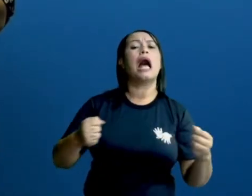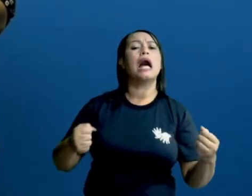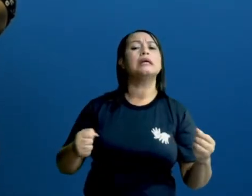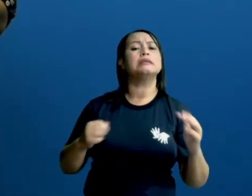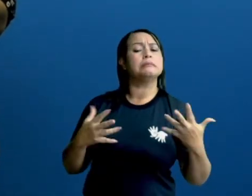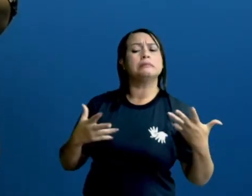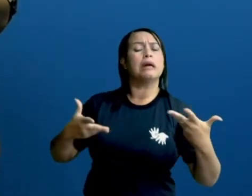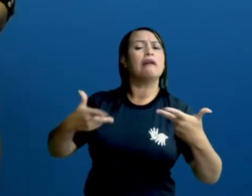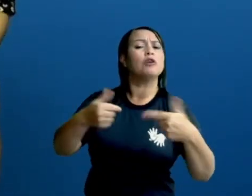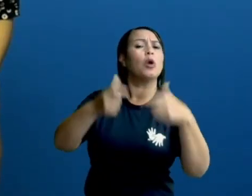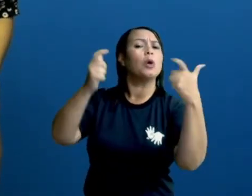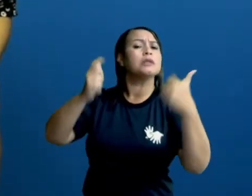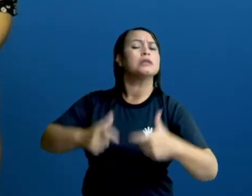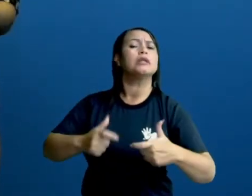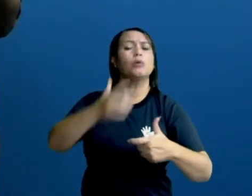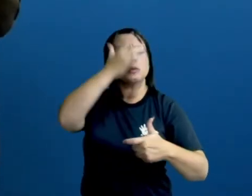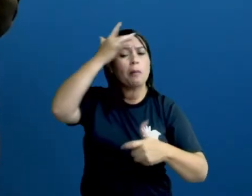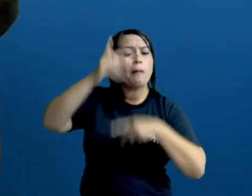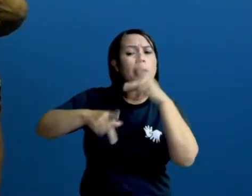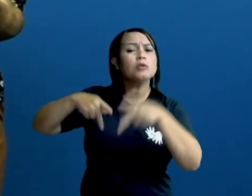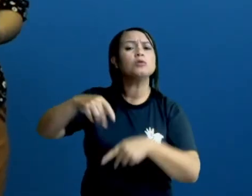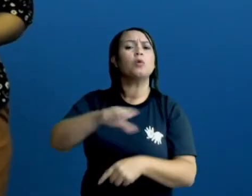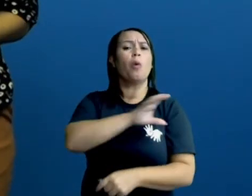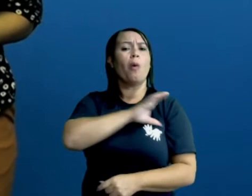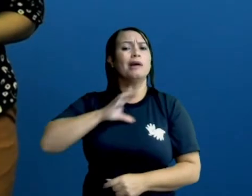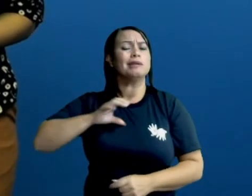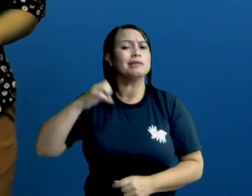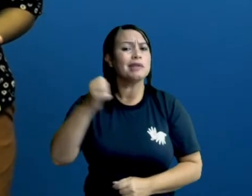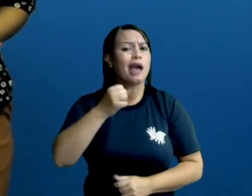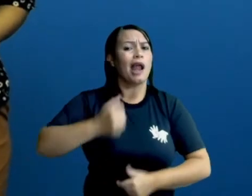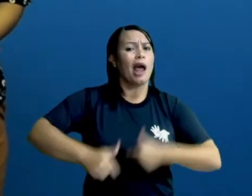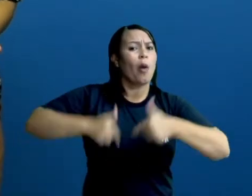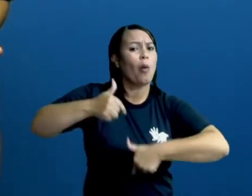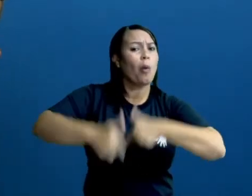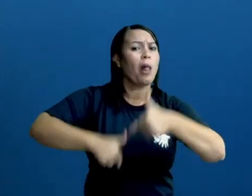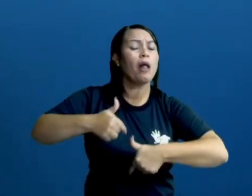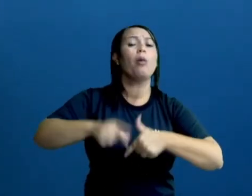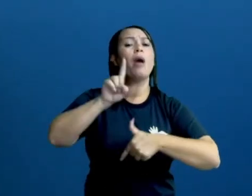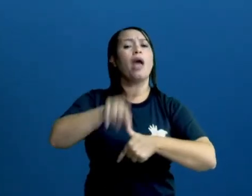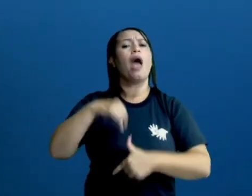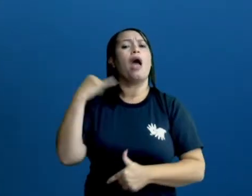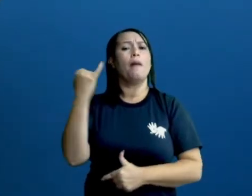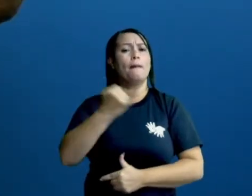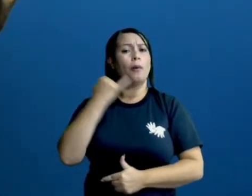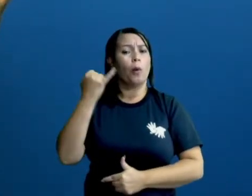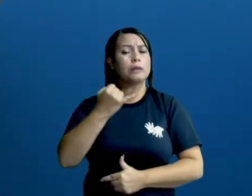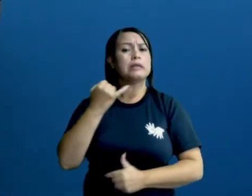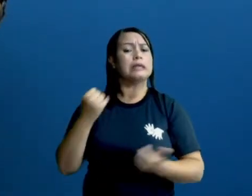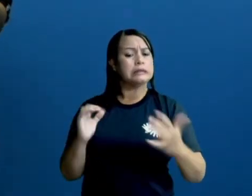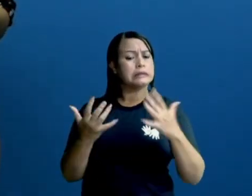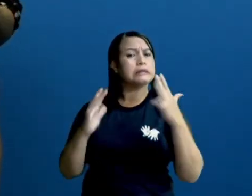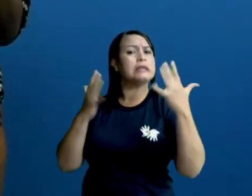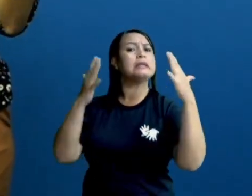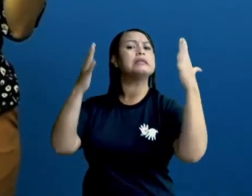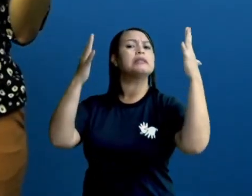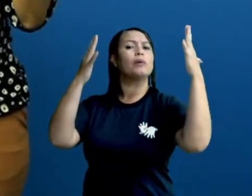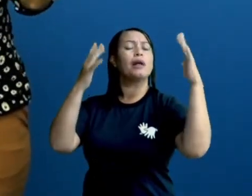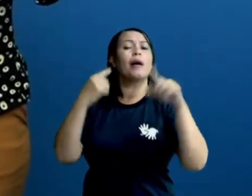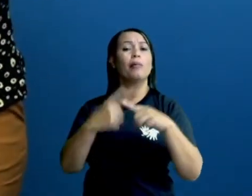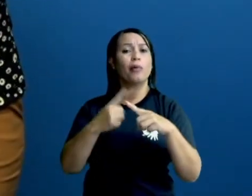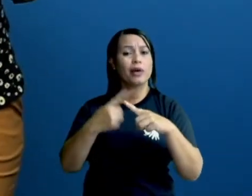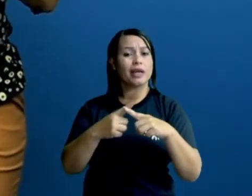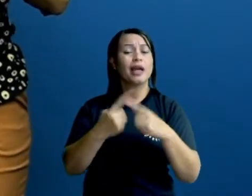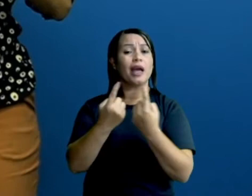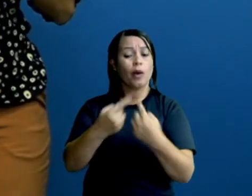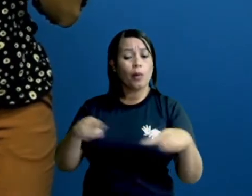uma cidade de um povo guerreiro, de um povo lutador, e é importante exaltar isso. Isso aqui, o hino,